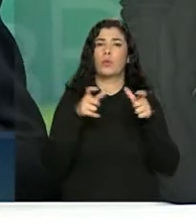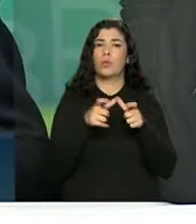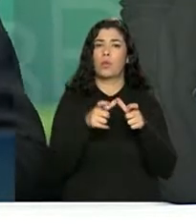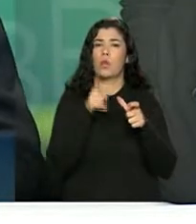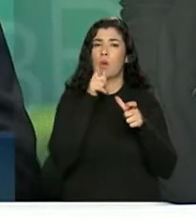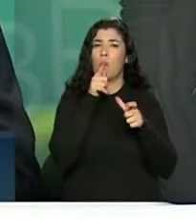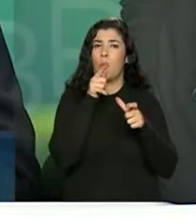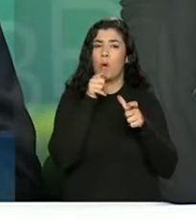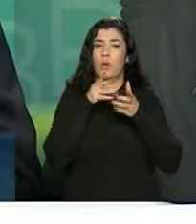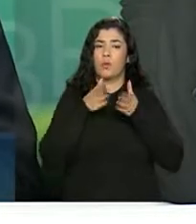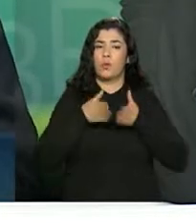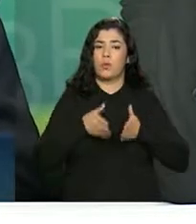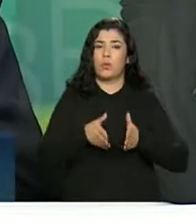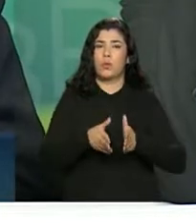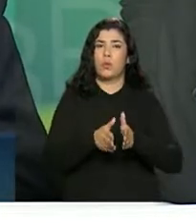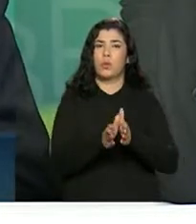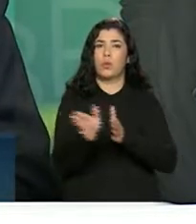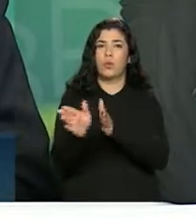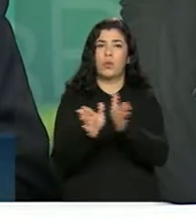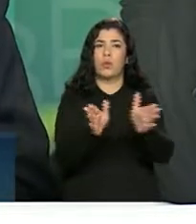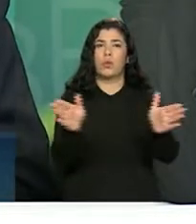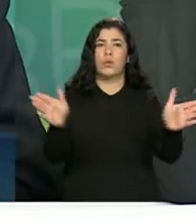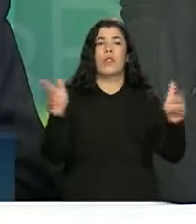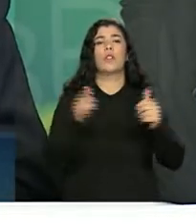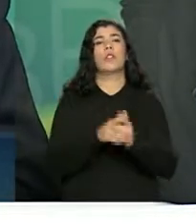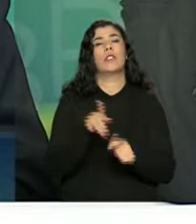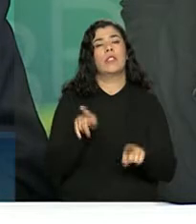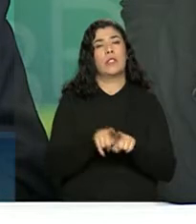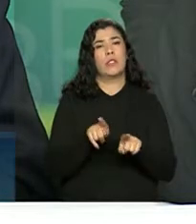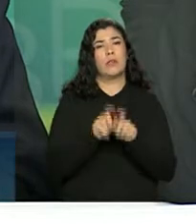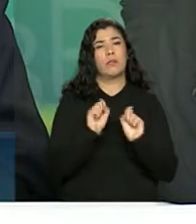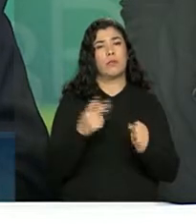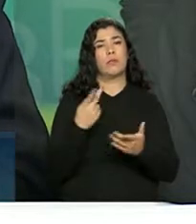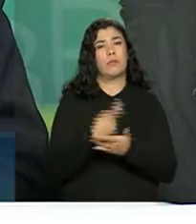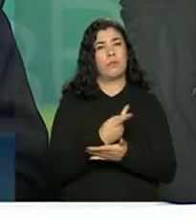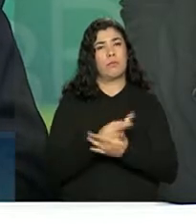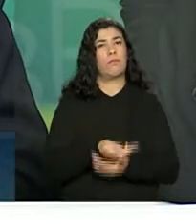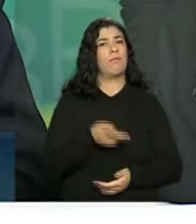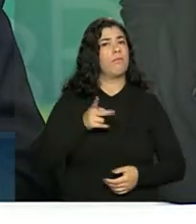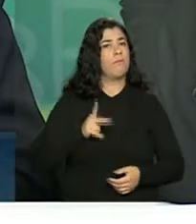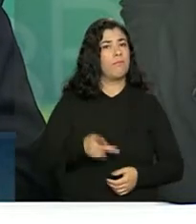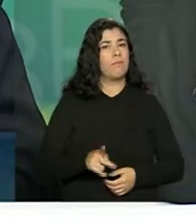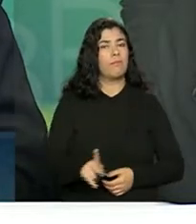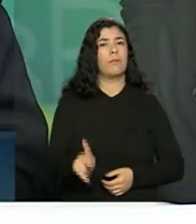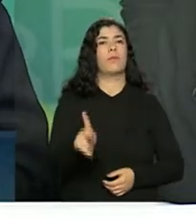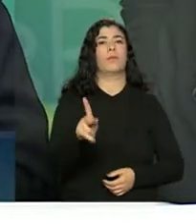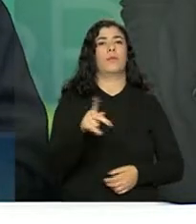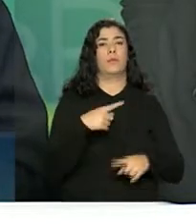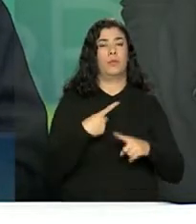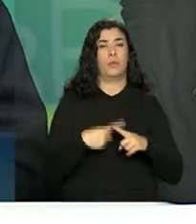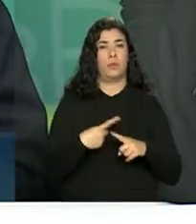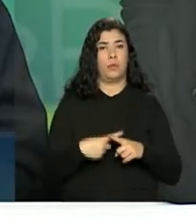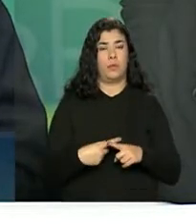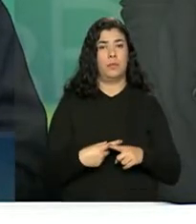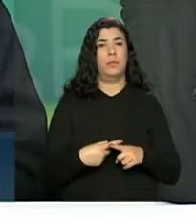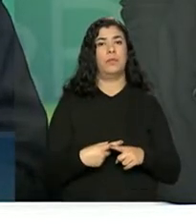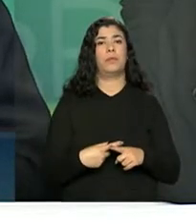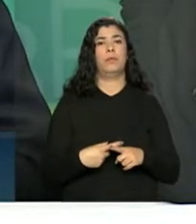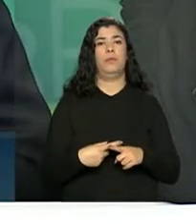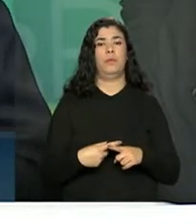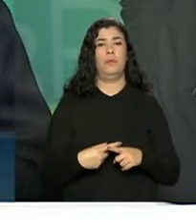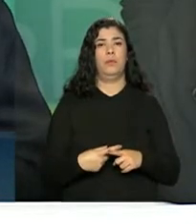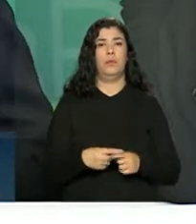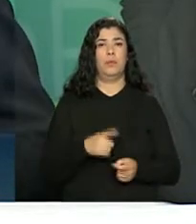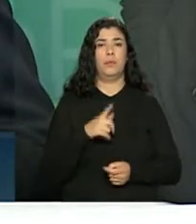dos reservatórios e dos rios eles devem ser mantidos acompanhados para